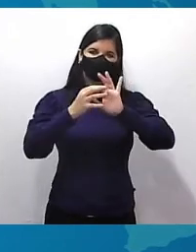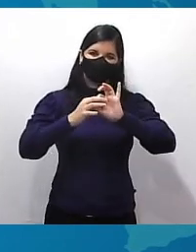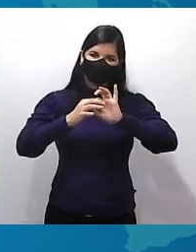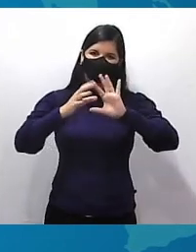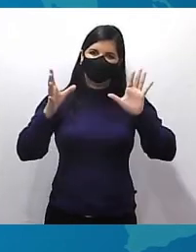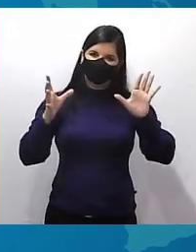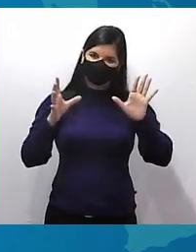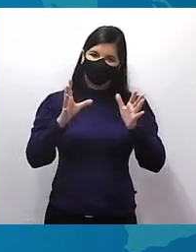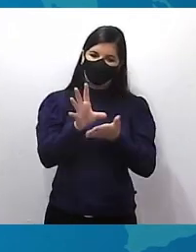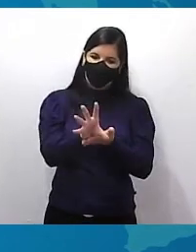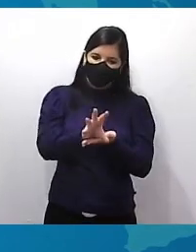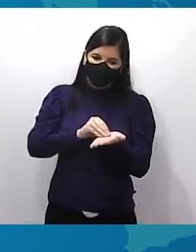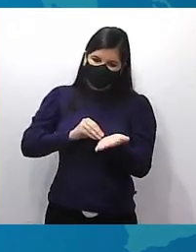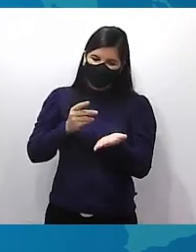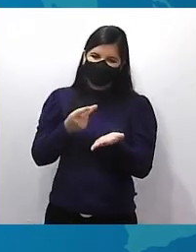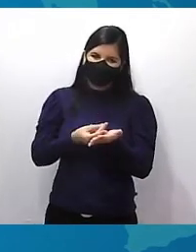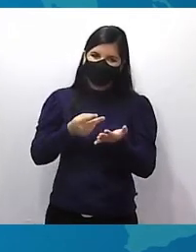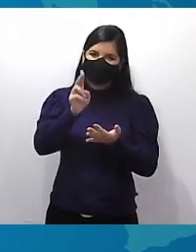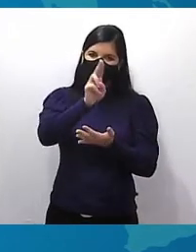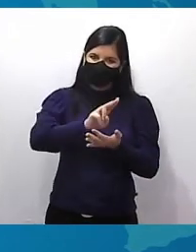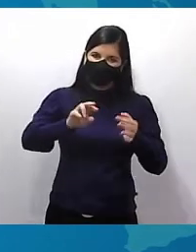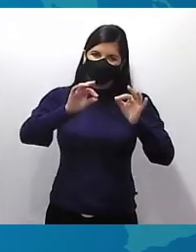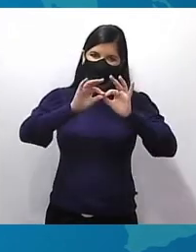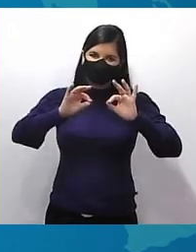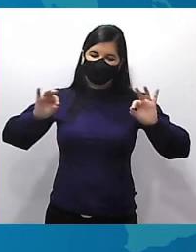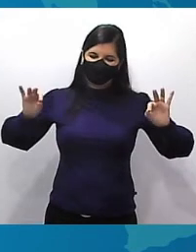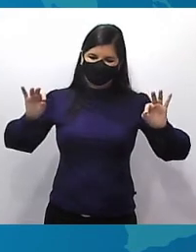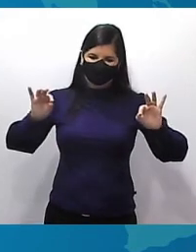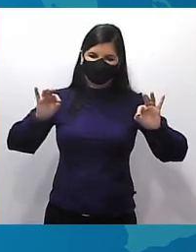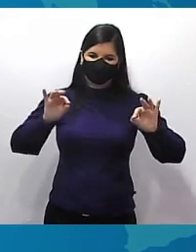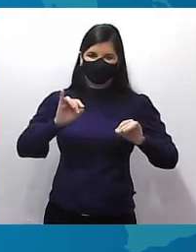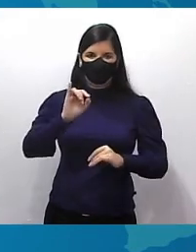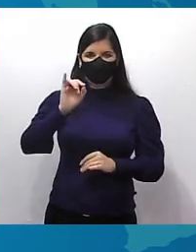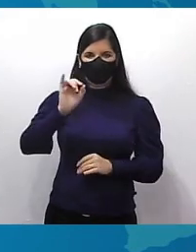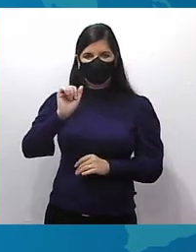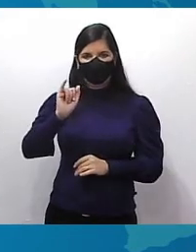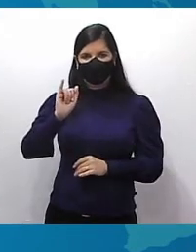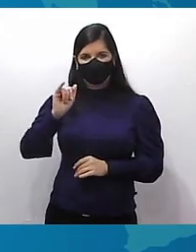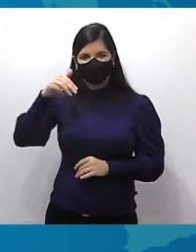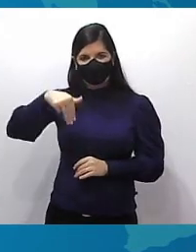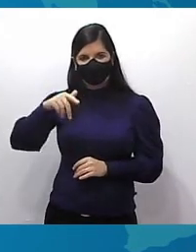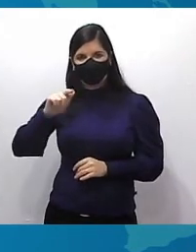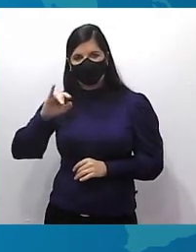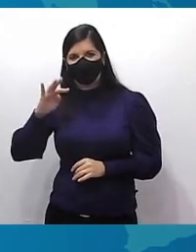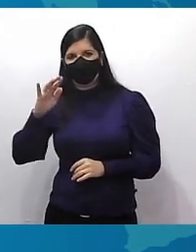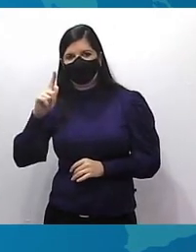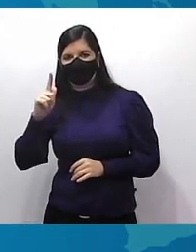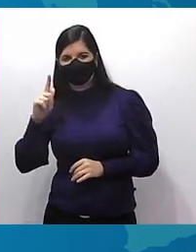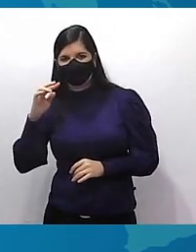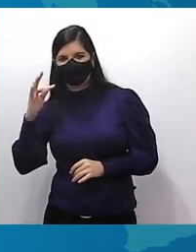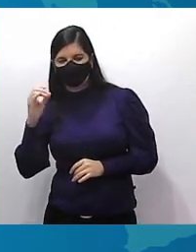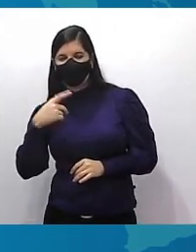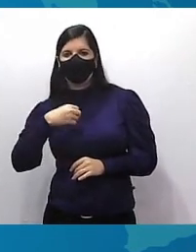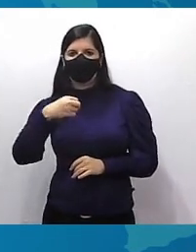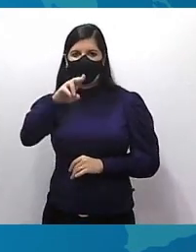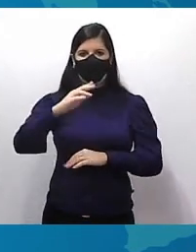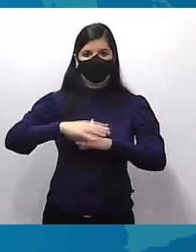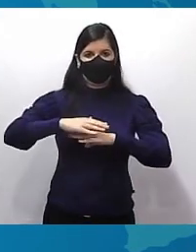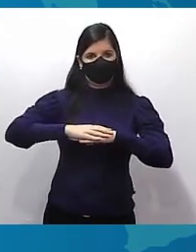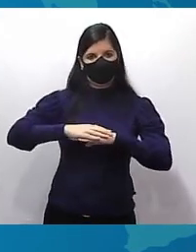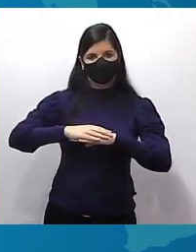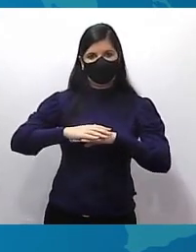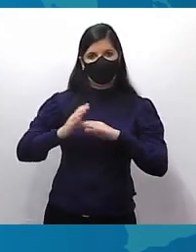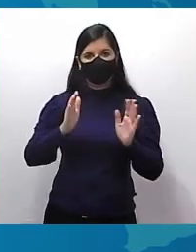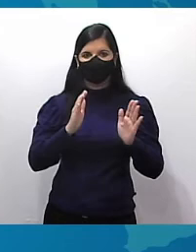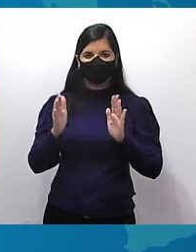se basear utilizando a frase acima, I'm going to. Eu irei fazer, ou estou indo fazer nesse